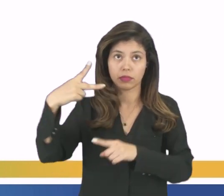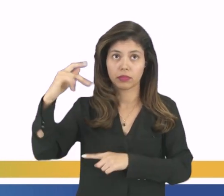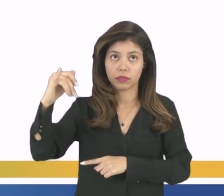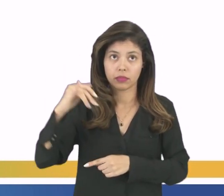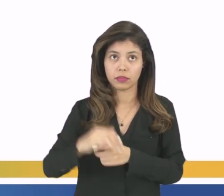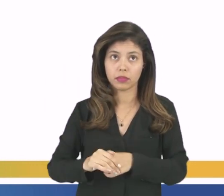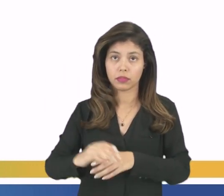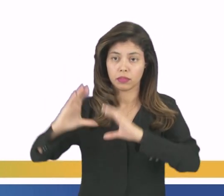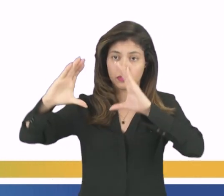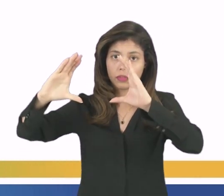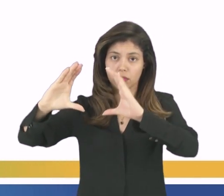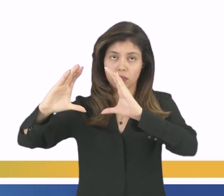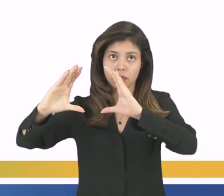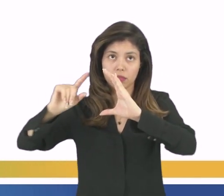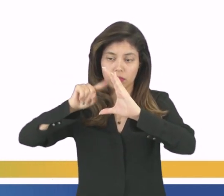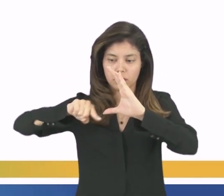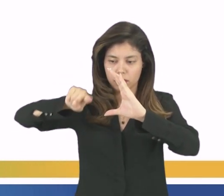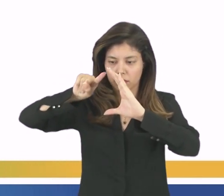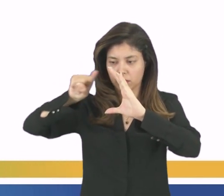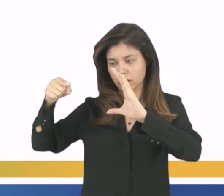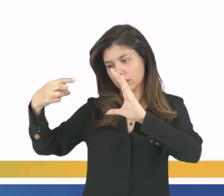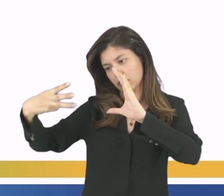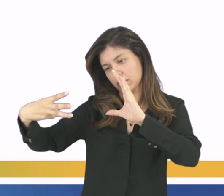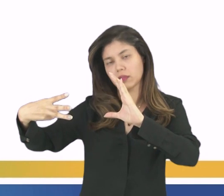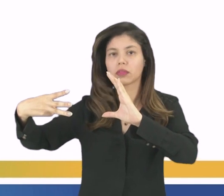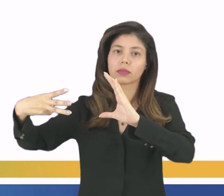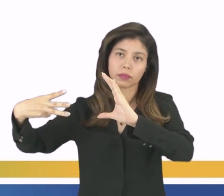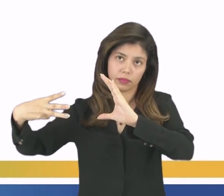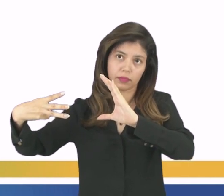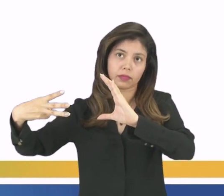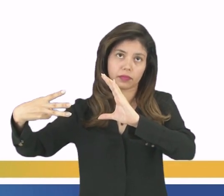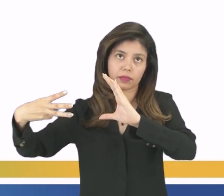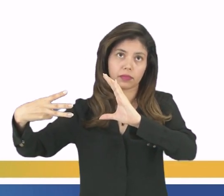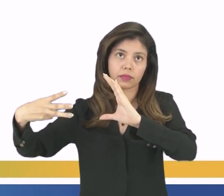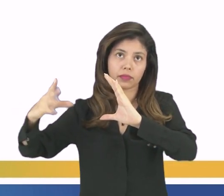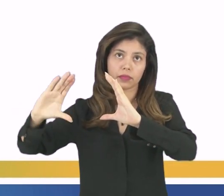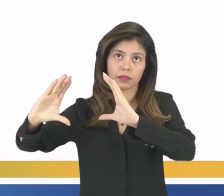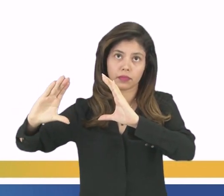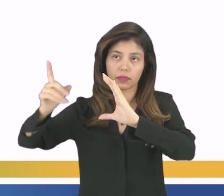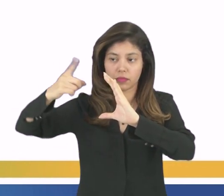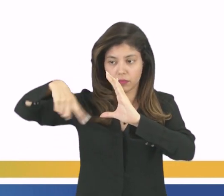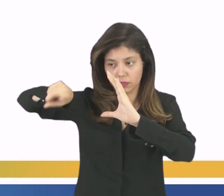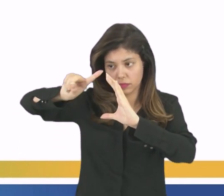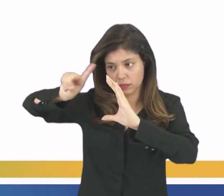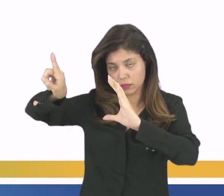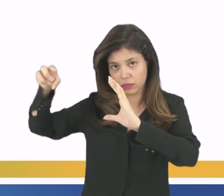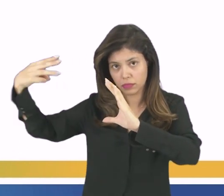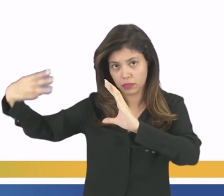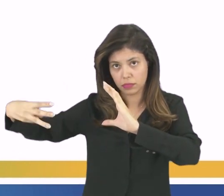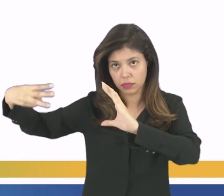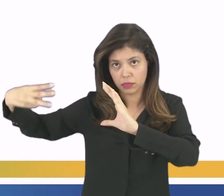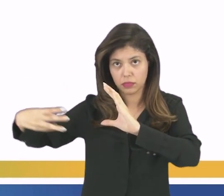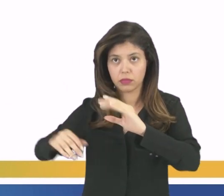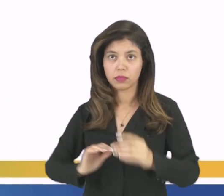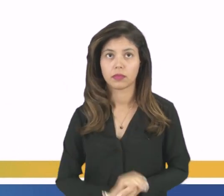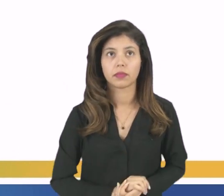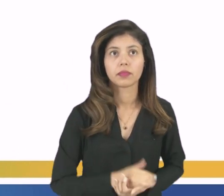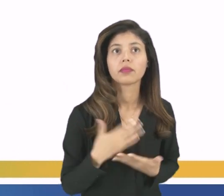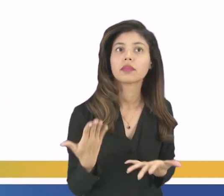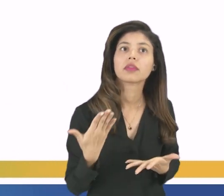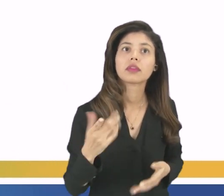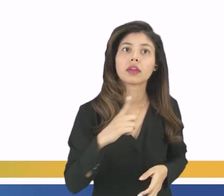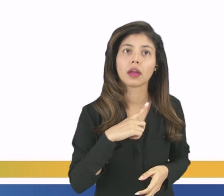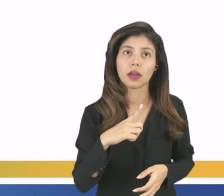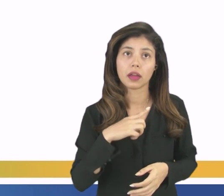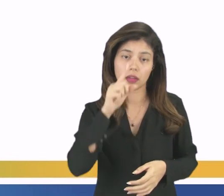vezes o π. Lembrando que esse raio aqui, ó, tá? É a raiz cúbica de 3. Então, eu vou